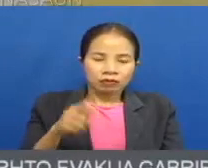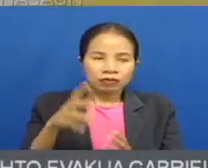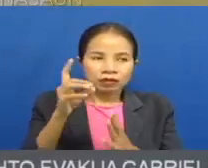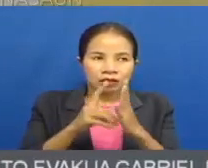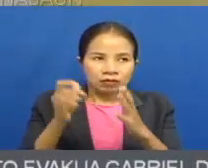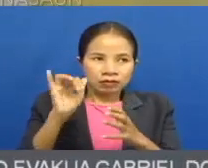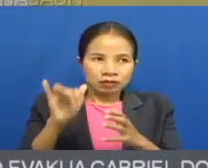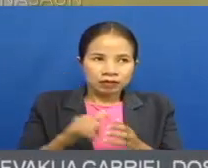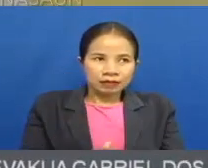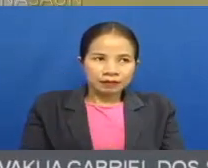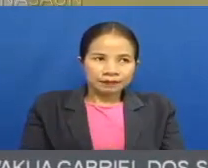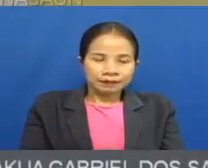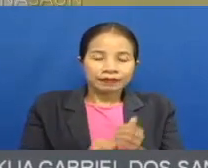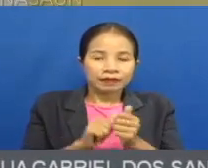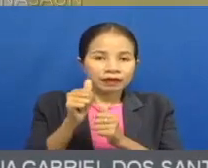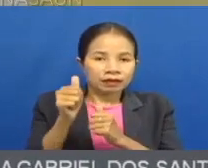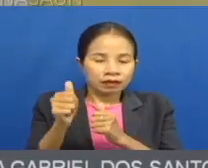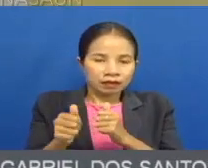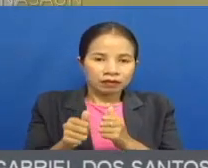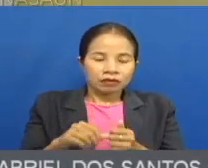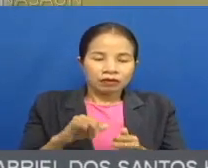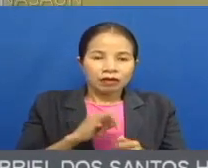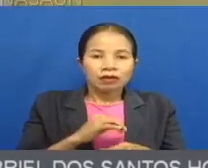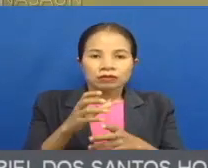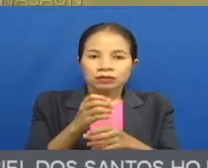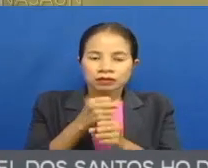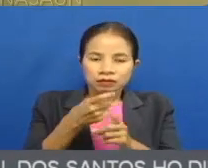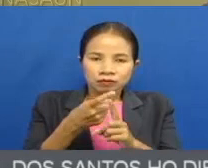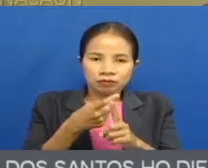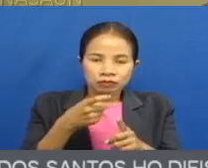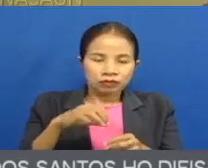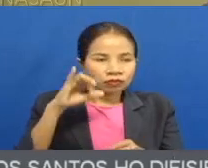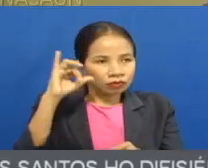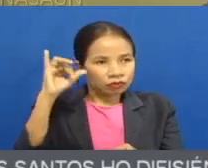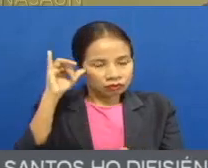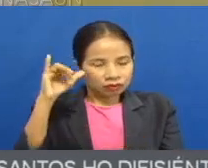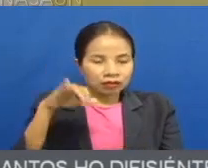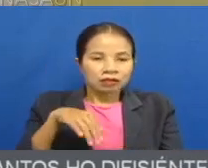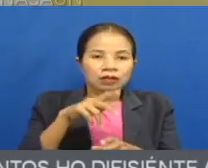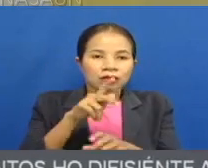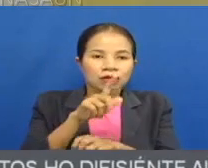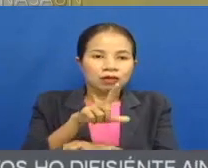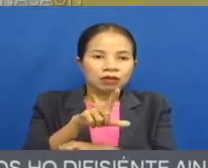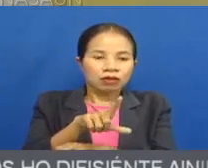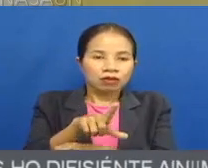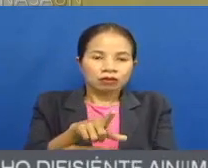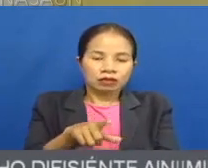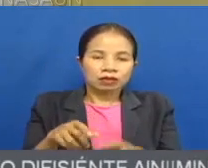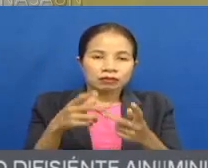neba ma, atualizado, neba ma cao simo por sei locraic. Se é fato em Rito, né?